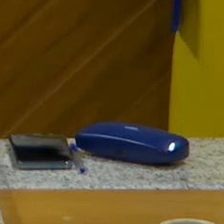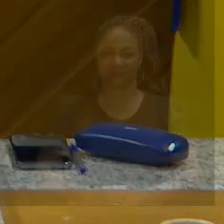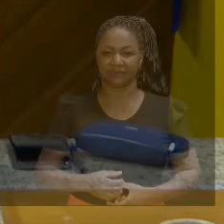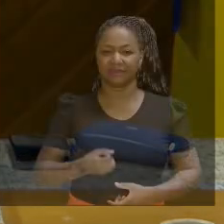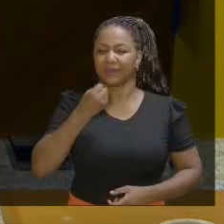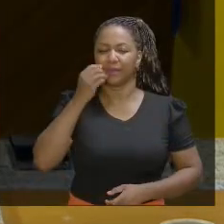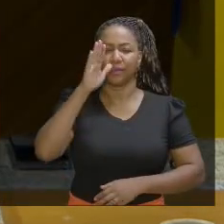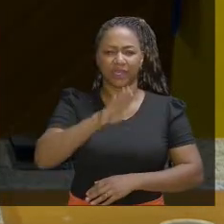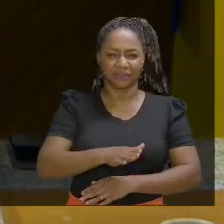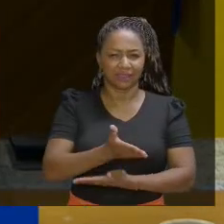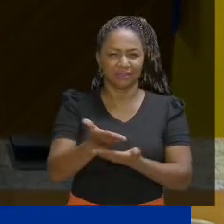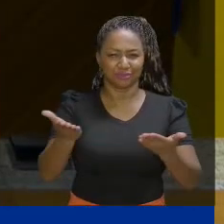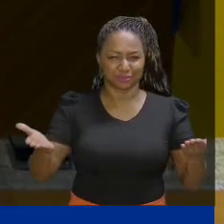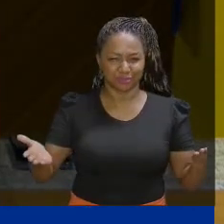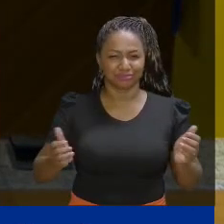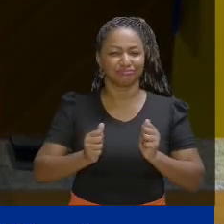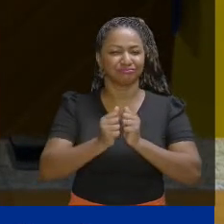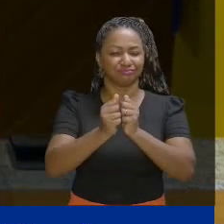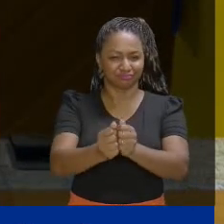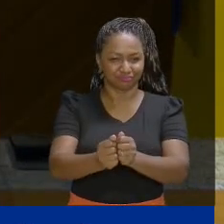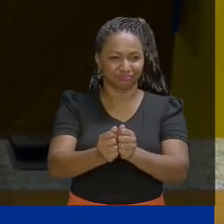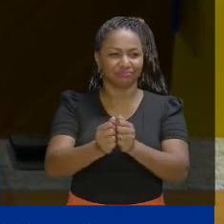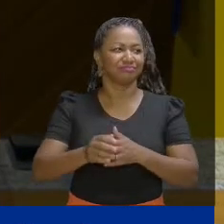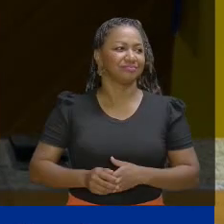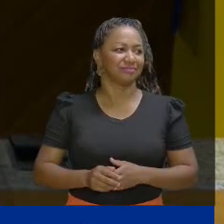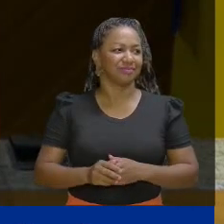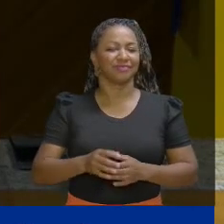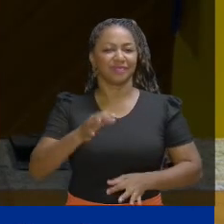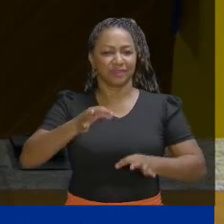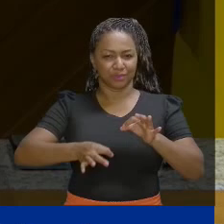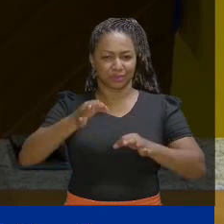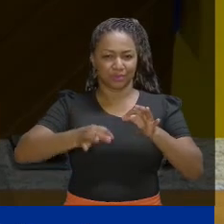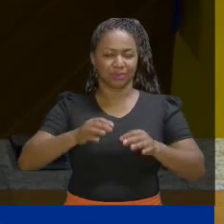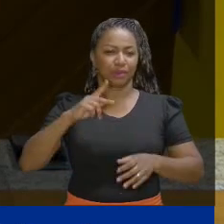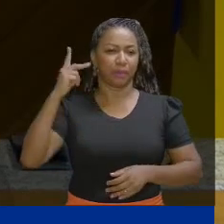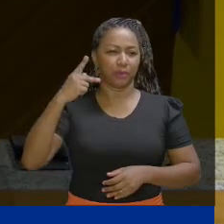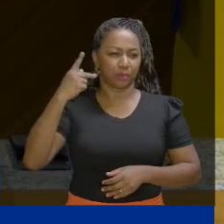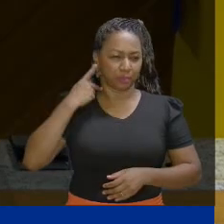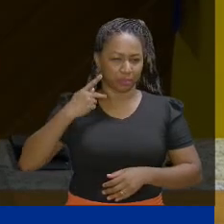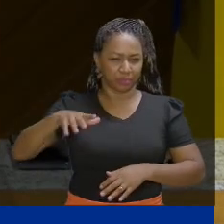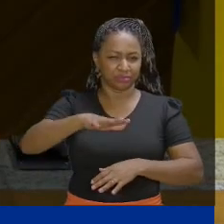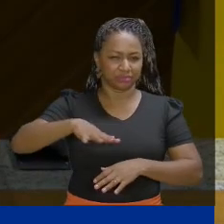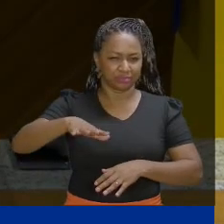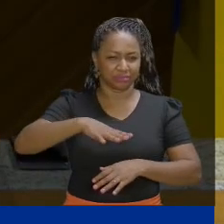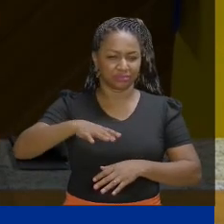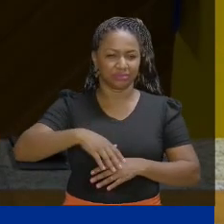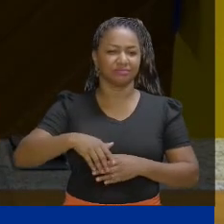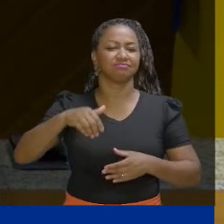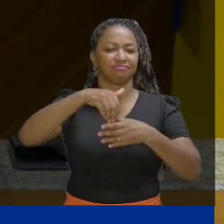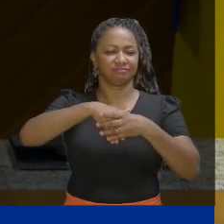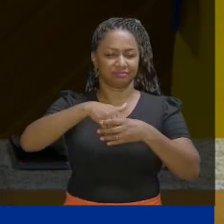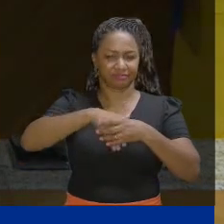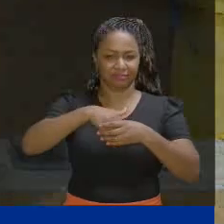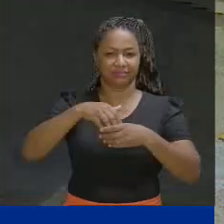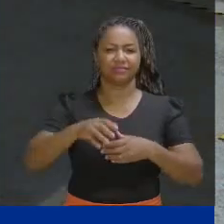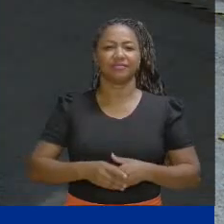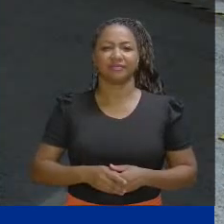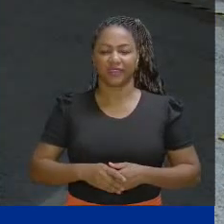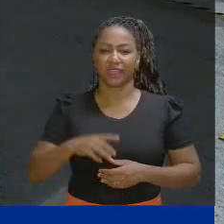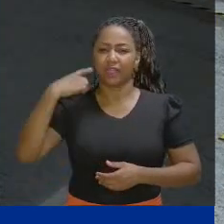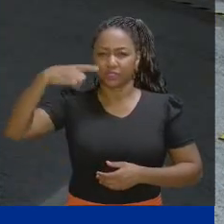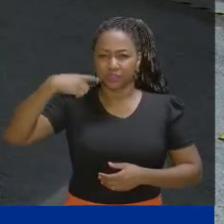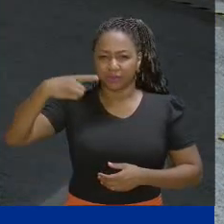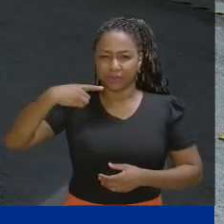Boa tarde a todos que nos acompanham. Foco no presidente do Tribunal Regional Eleitoral, desembargador João Lage. Ele é branco, de cabelos